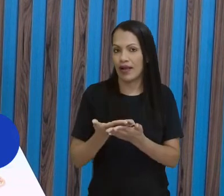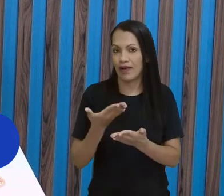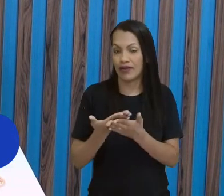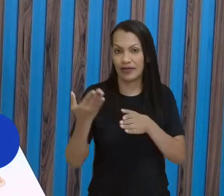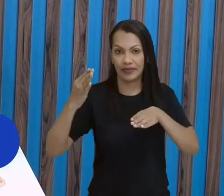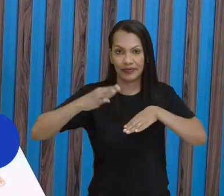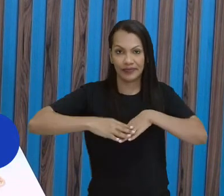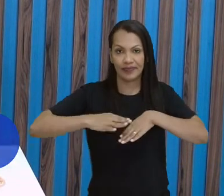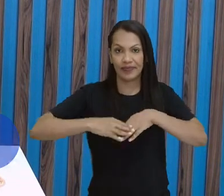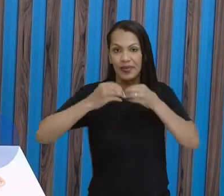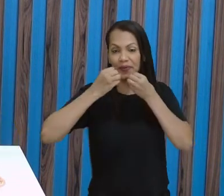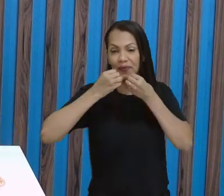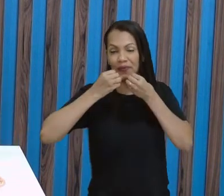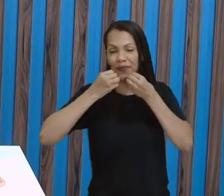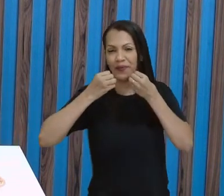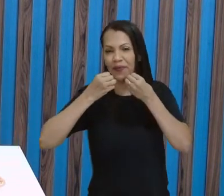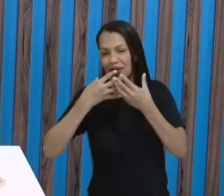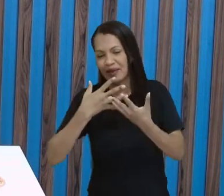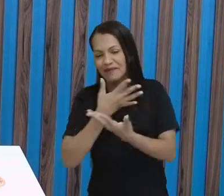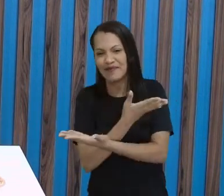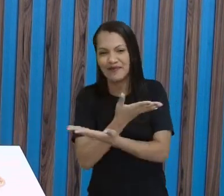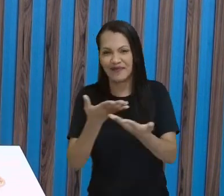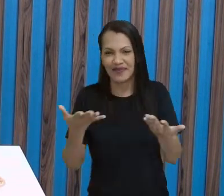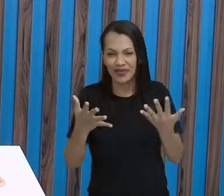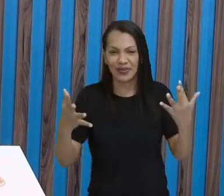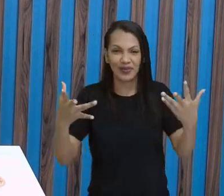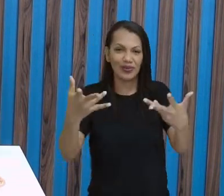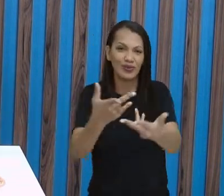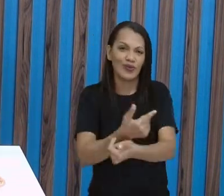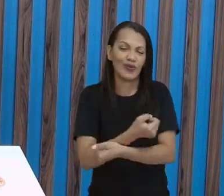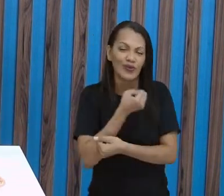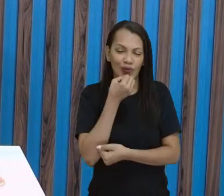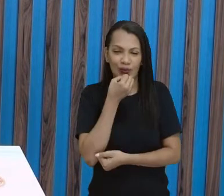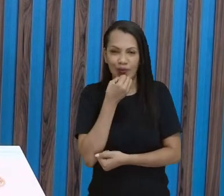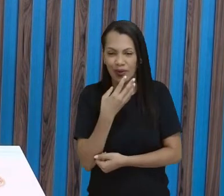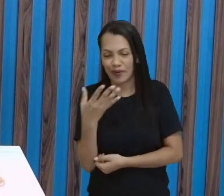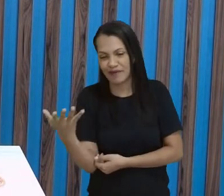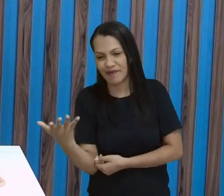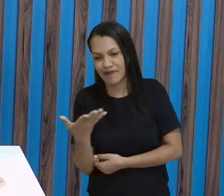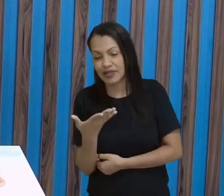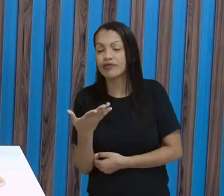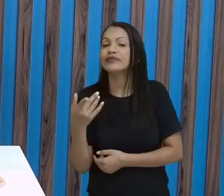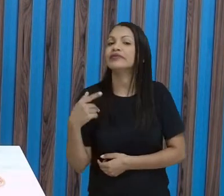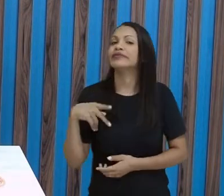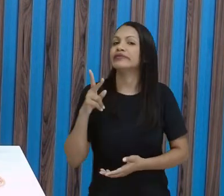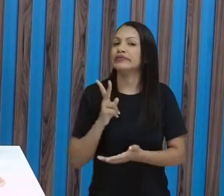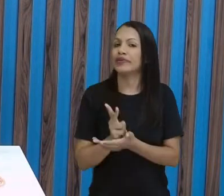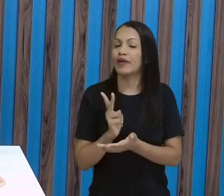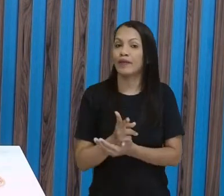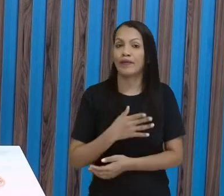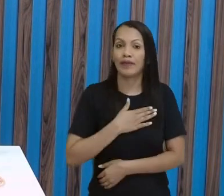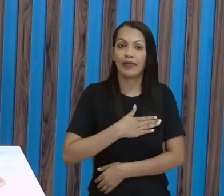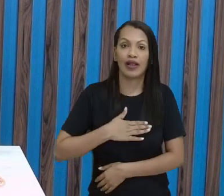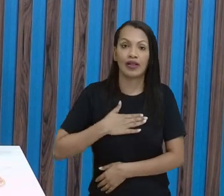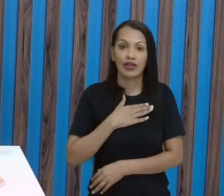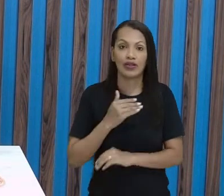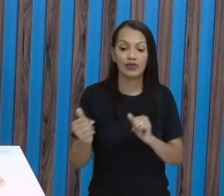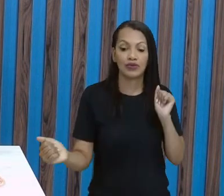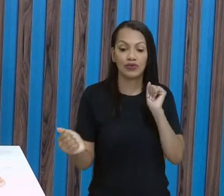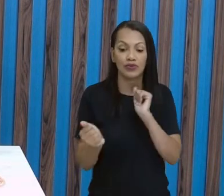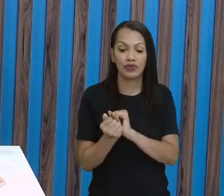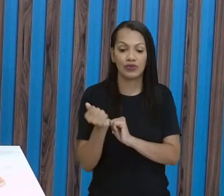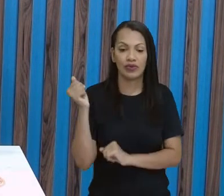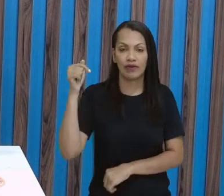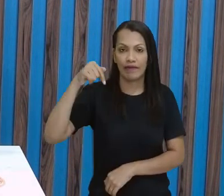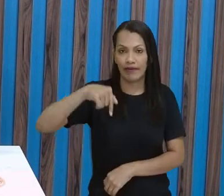matemática. Sejam todos e todas muito bem-vindos e bem-vindas. É sempre um prazer estar aqui com vocês.